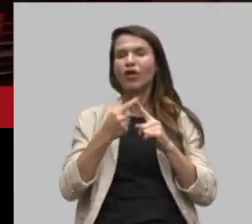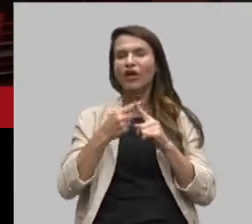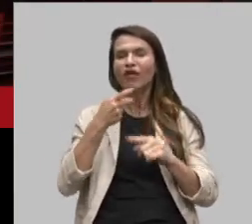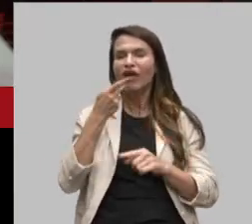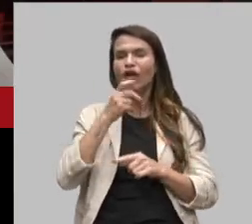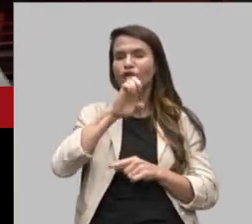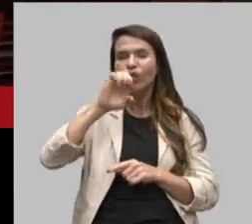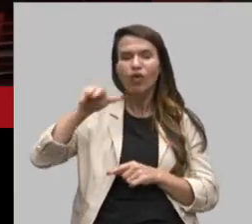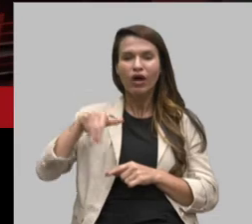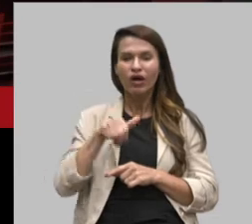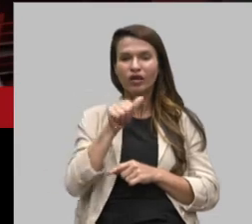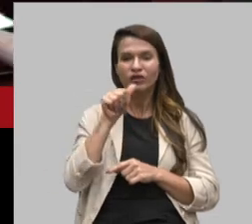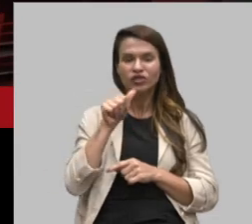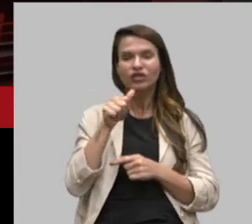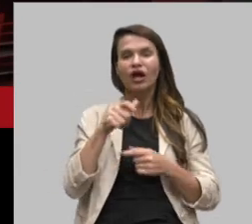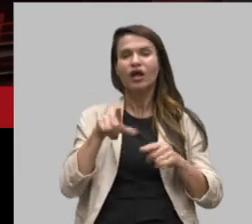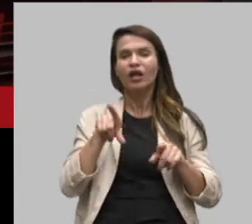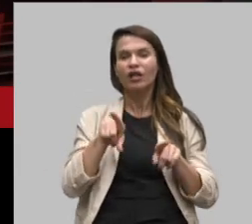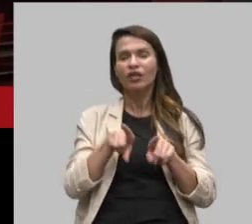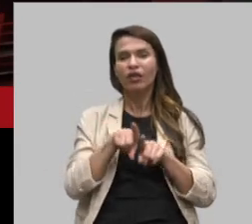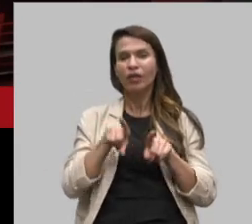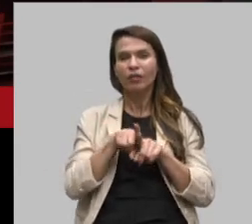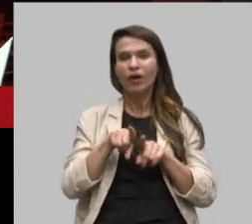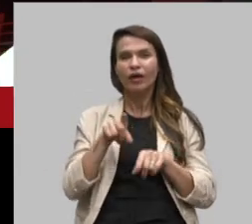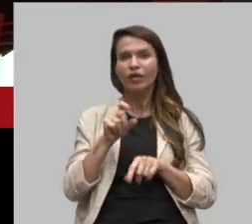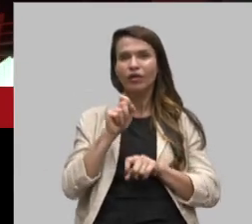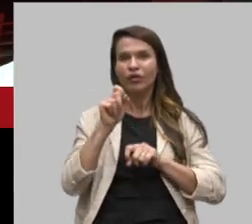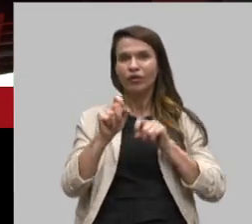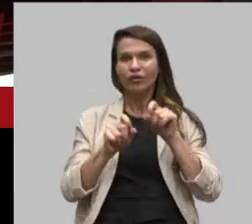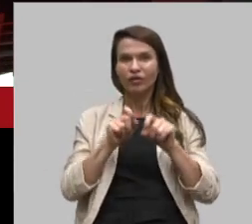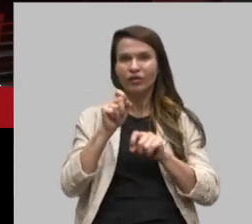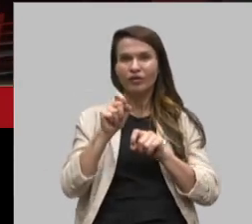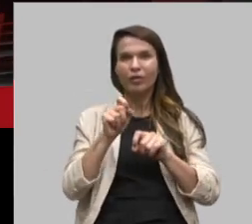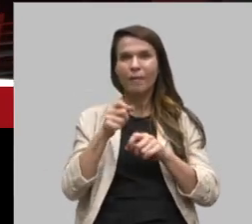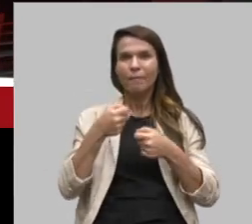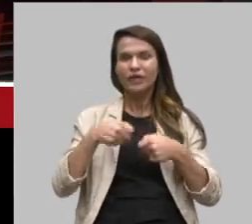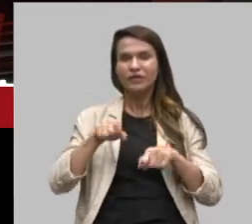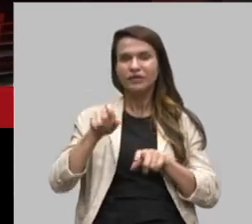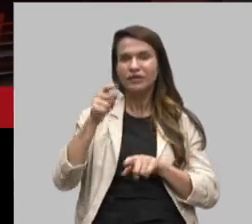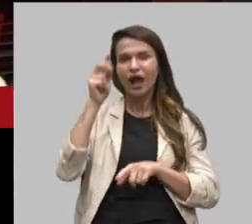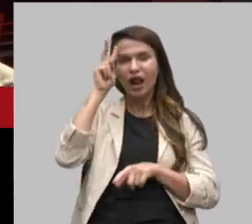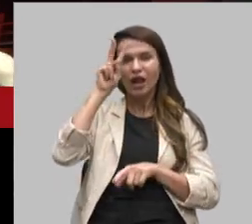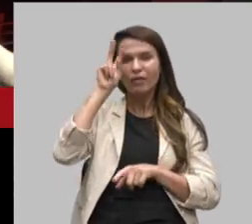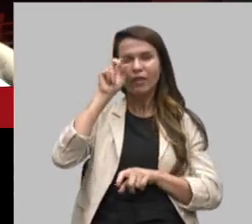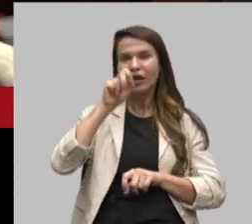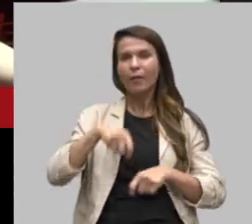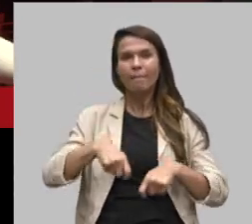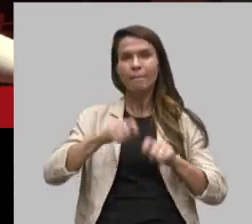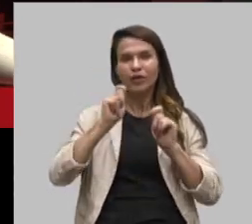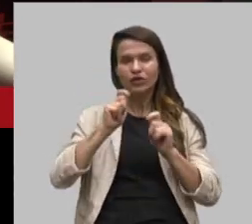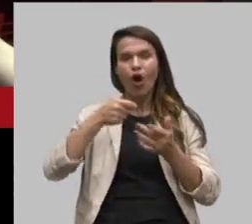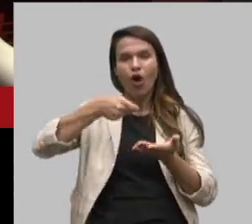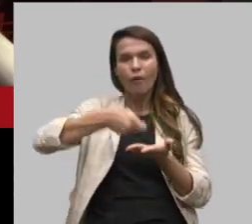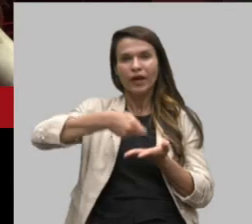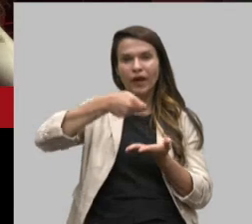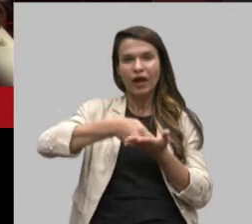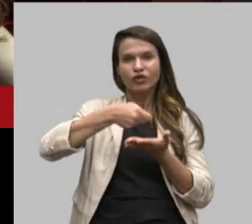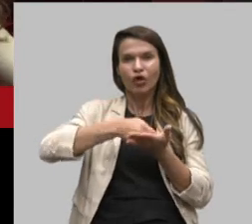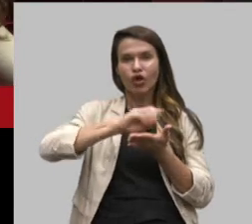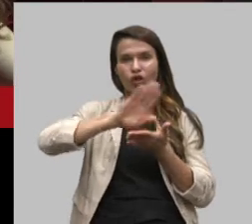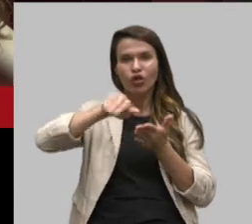além disso a gente deve ter em mente eu tô falando a gente deve ter em mente que não é possível colocar obrigatoriedade em todos os